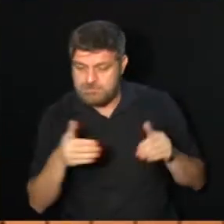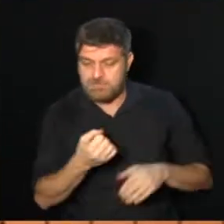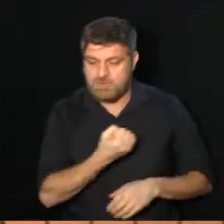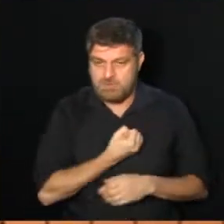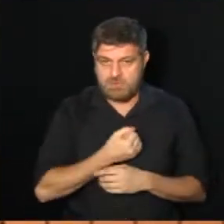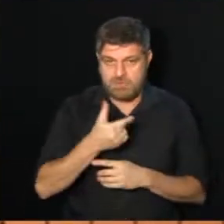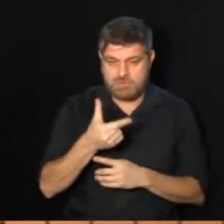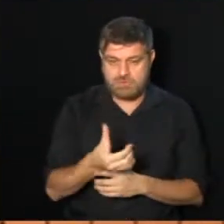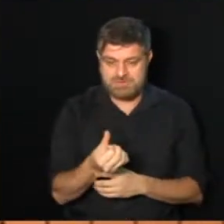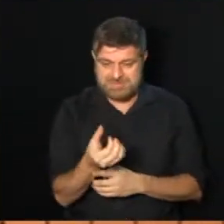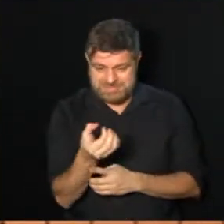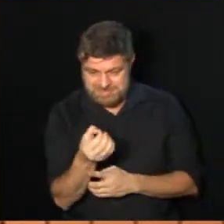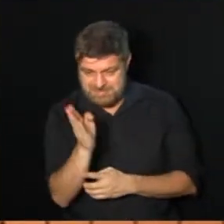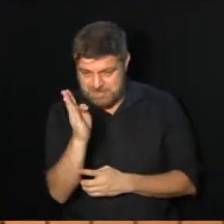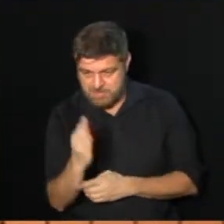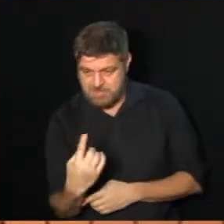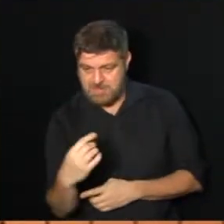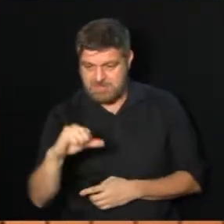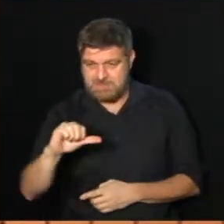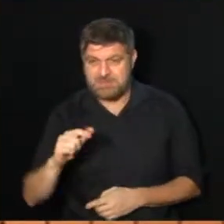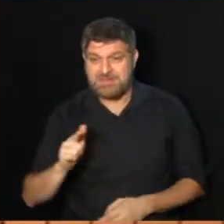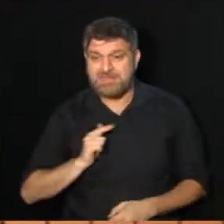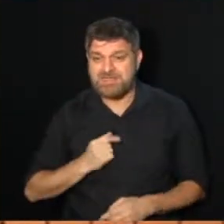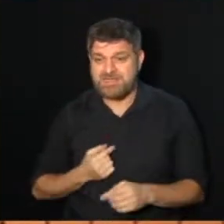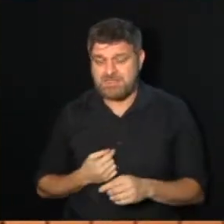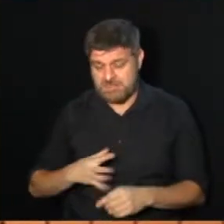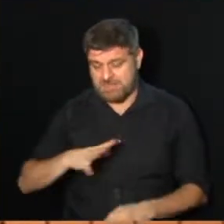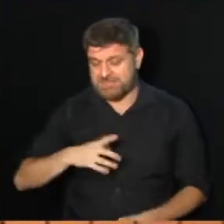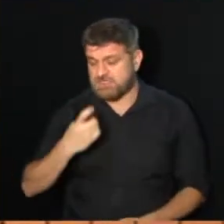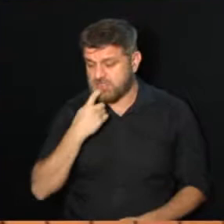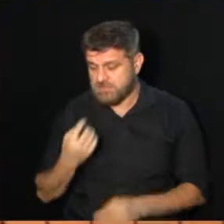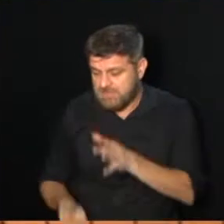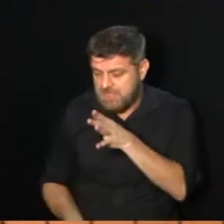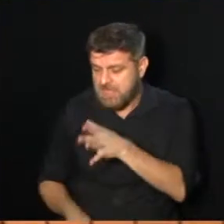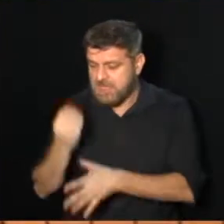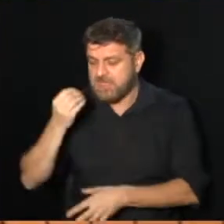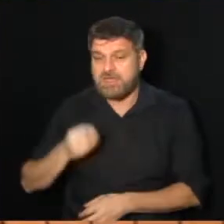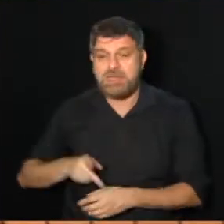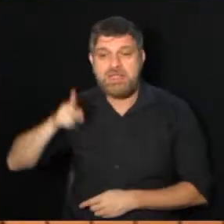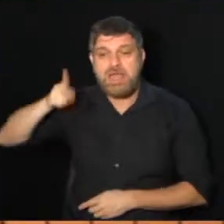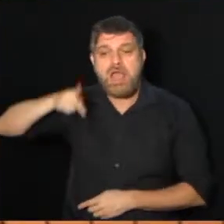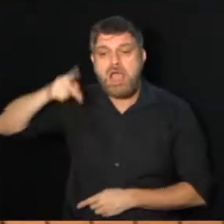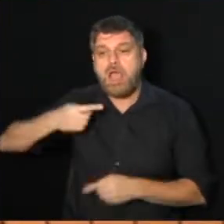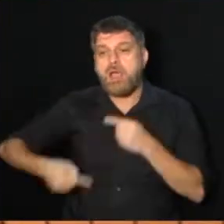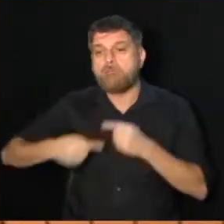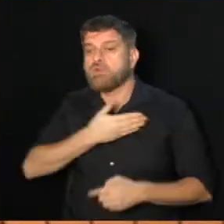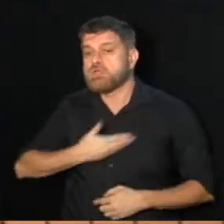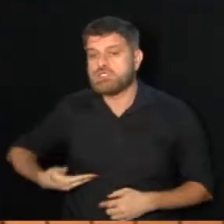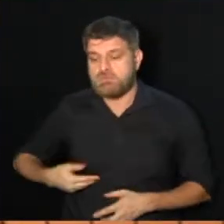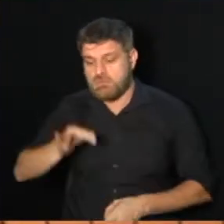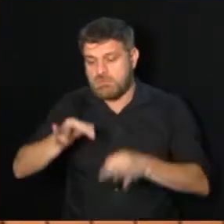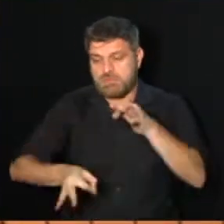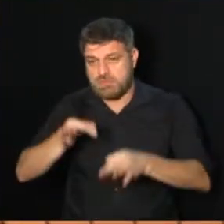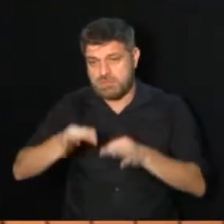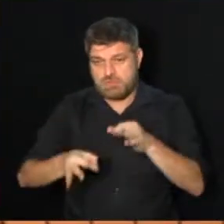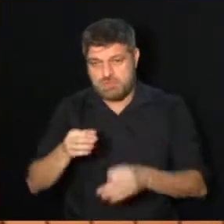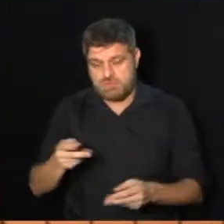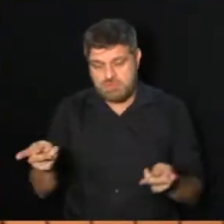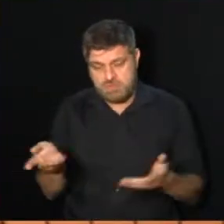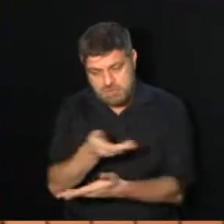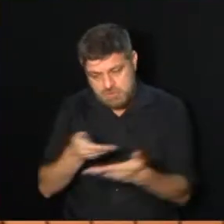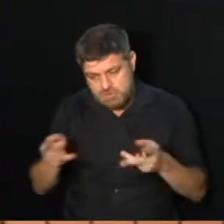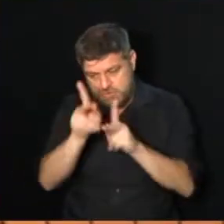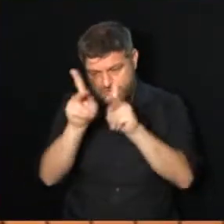de 2019, que institui a política pública de justiça restaurativa e o programa de justiça restaurativa no âmbito